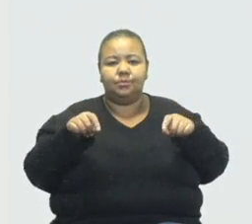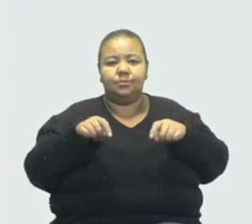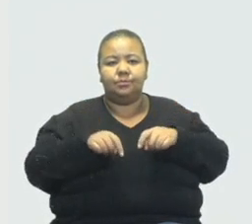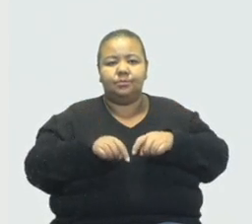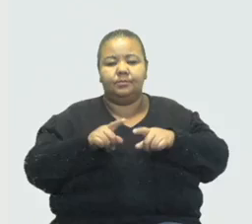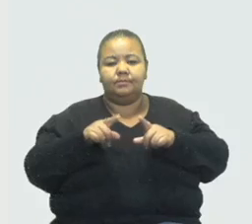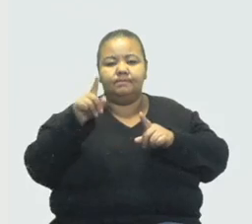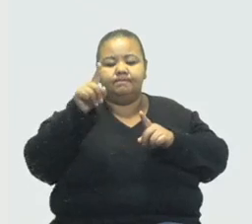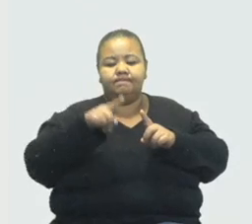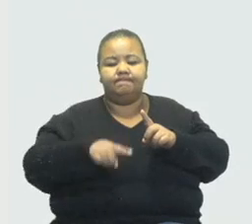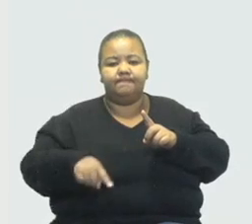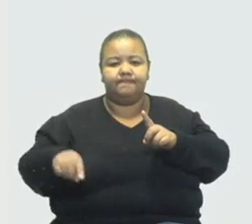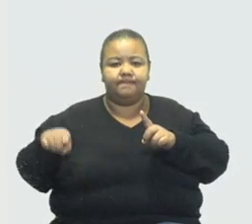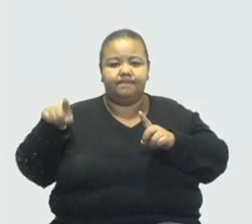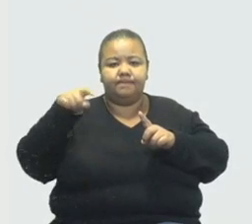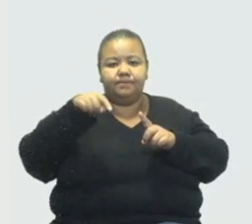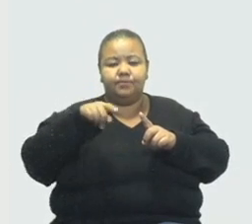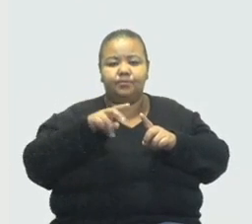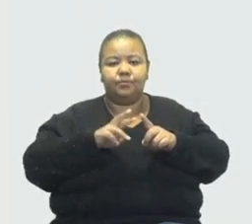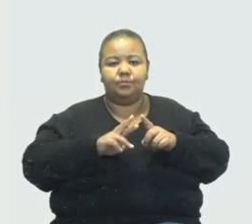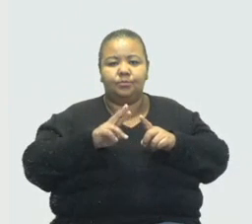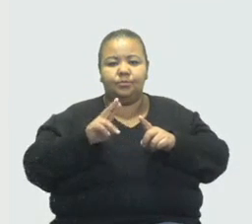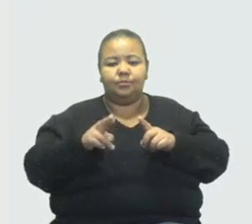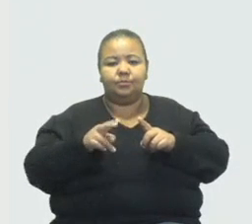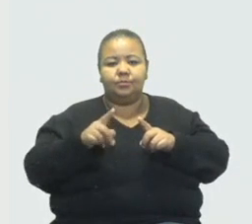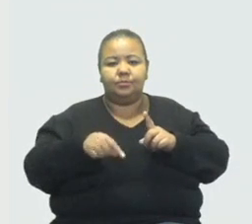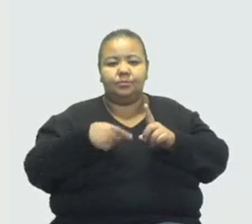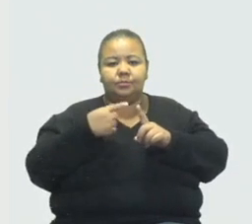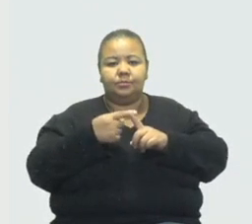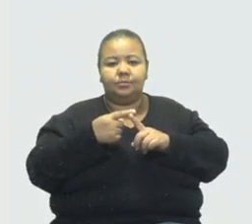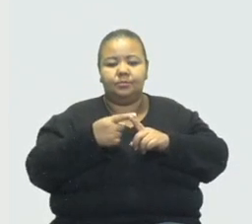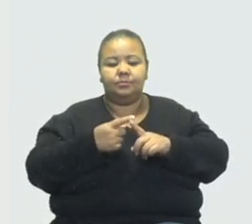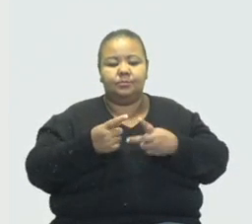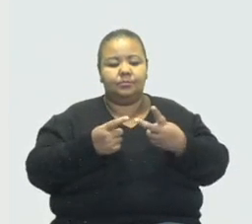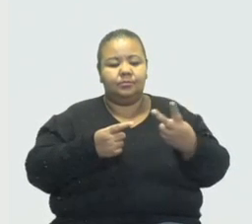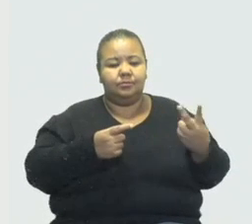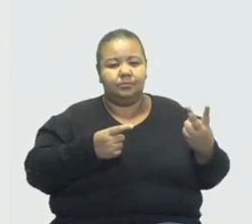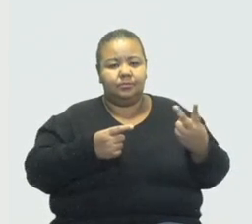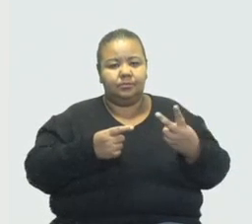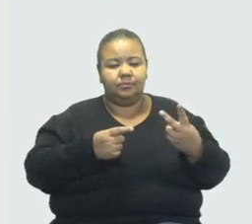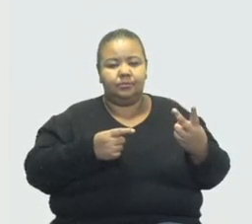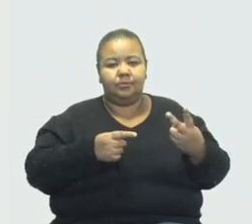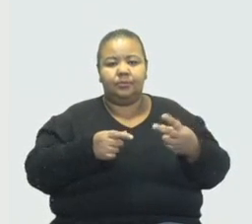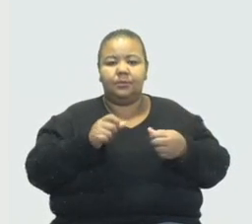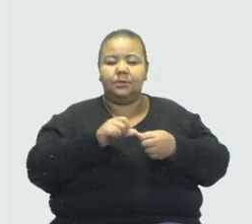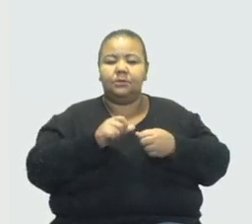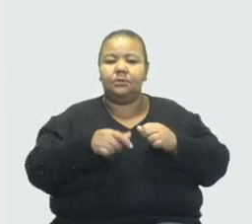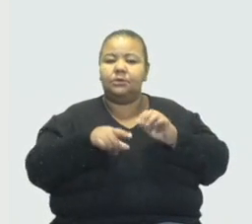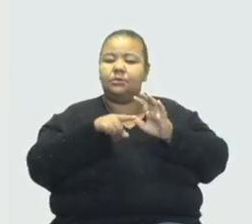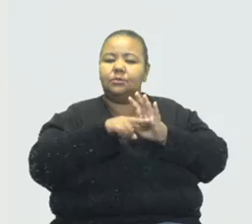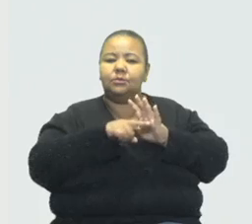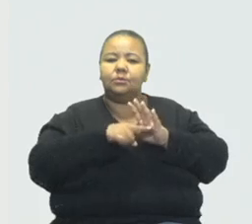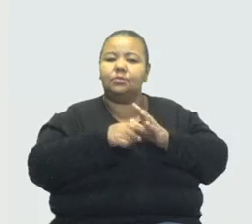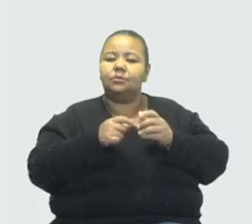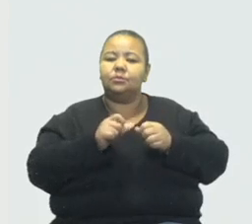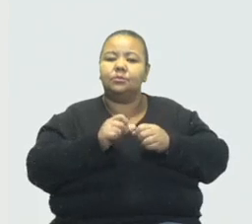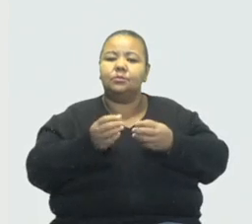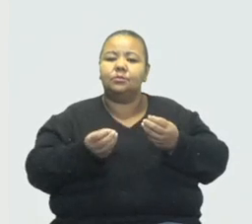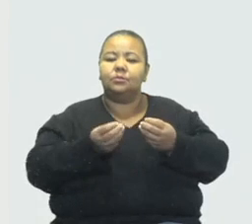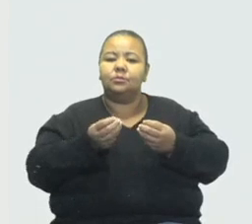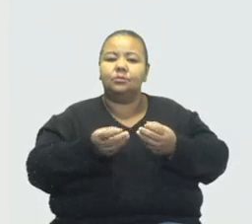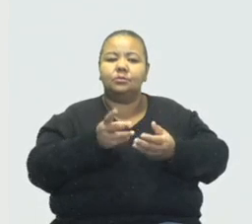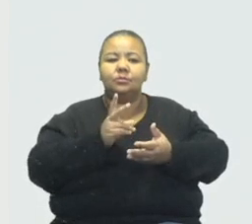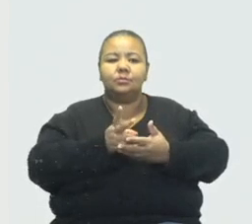ó, que é a nossa resposta da adição dessas duas matrizes. E se fosse subtração, como faríamos?